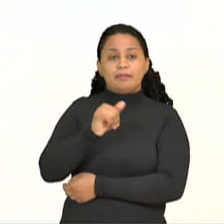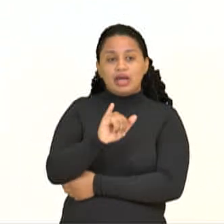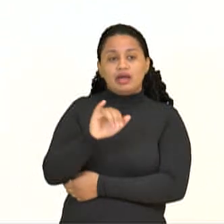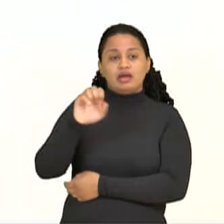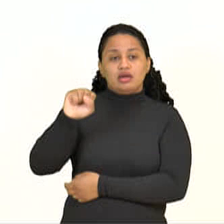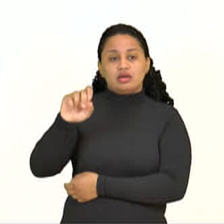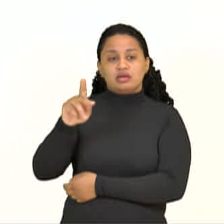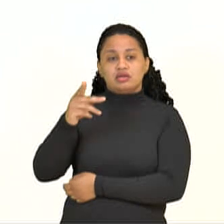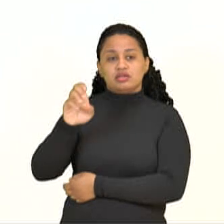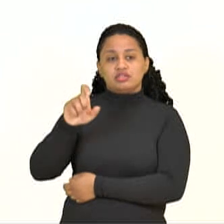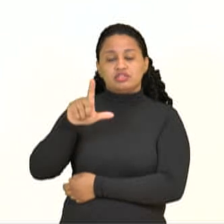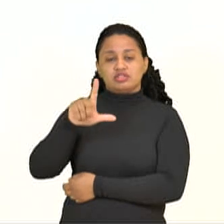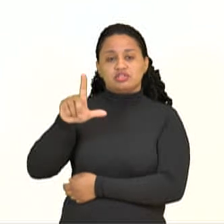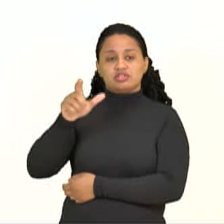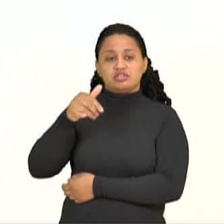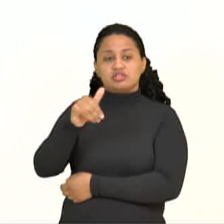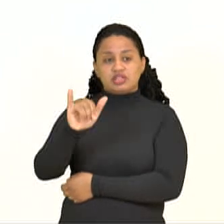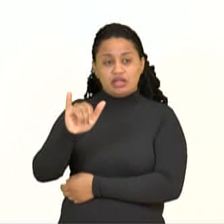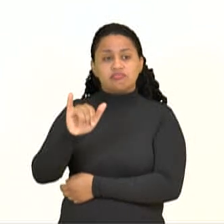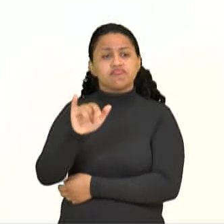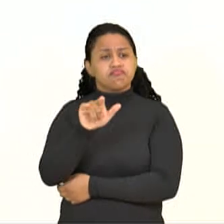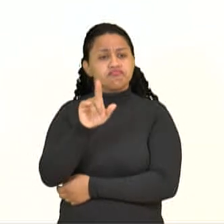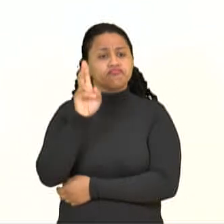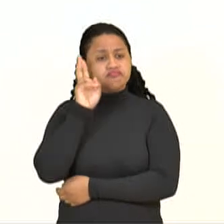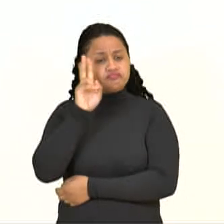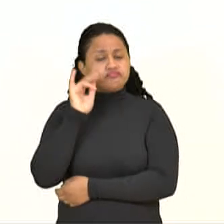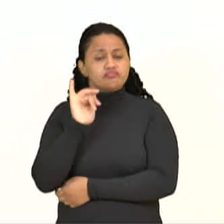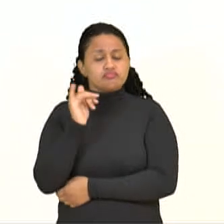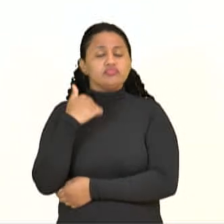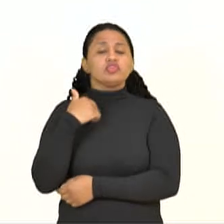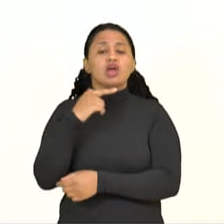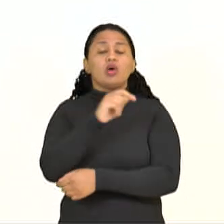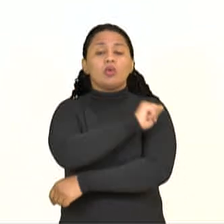a história de Victor Frankenstein, um estudante de